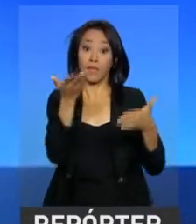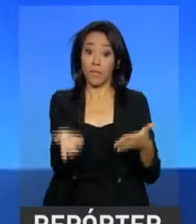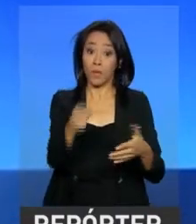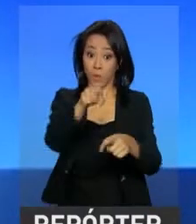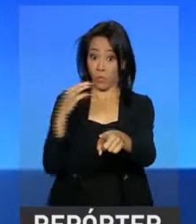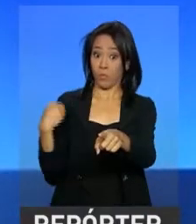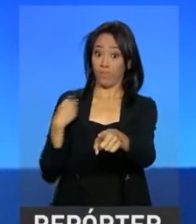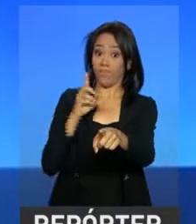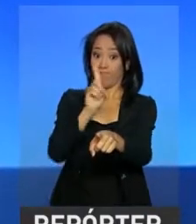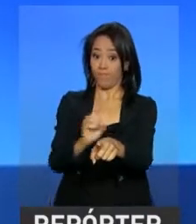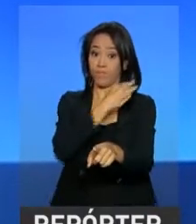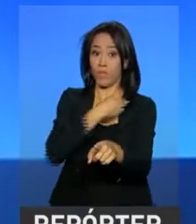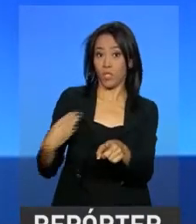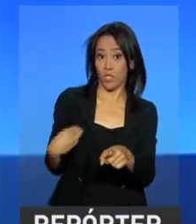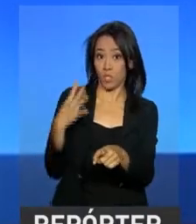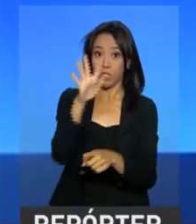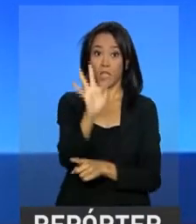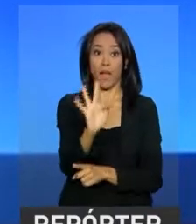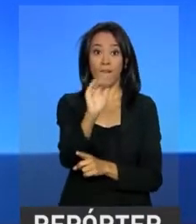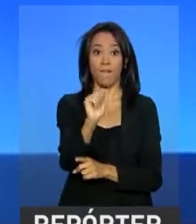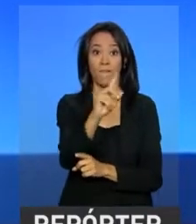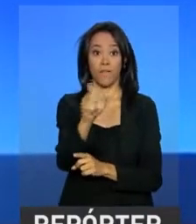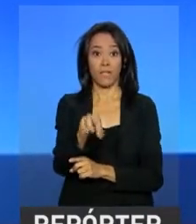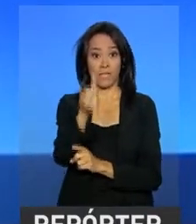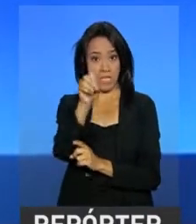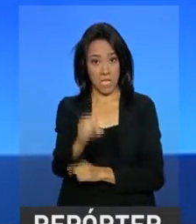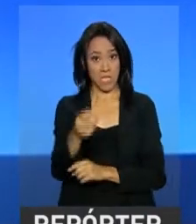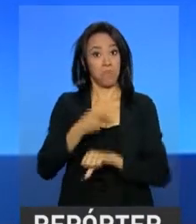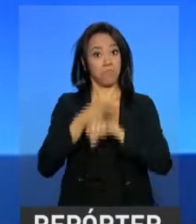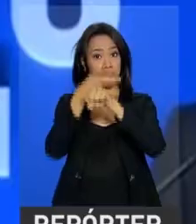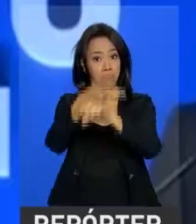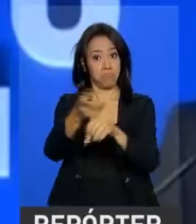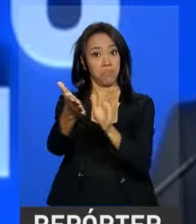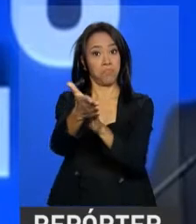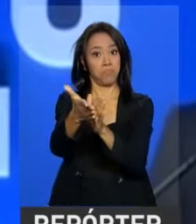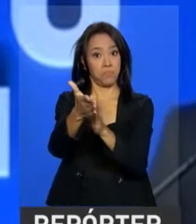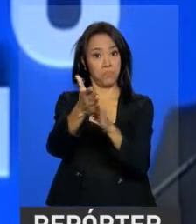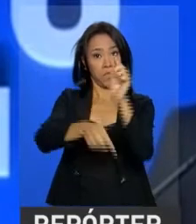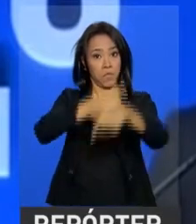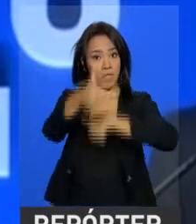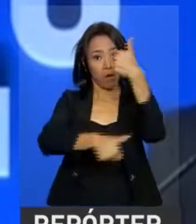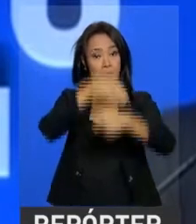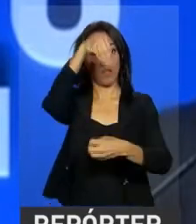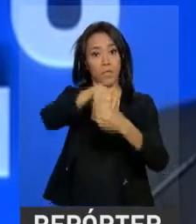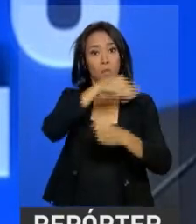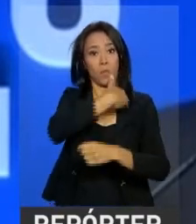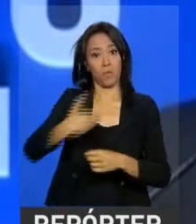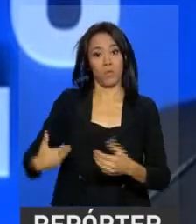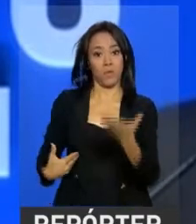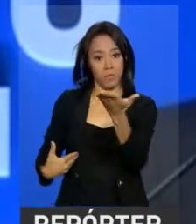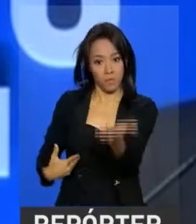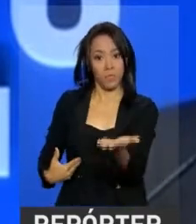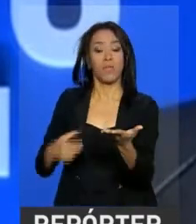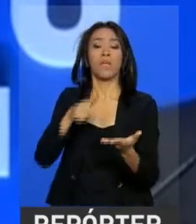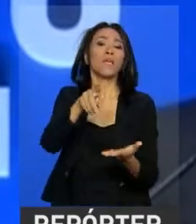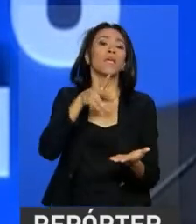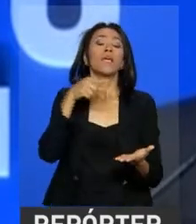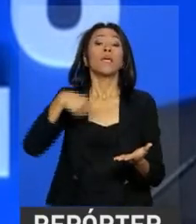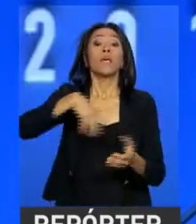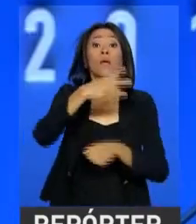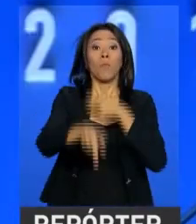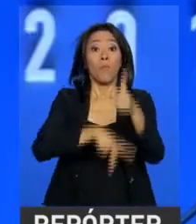Henrique Meirelles, recebeu o prêmio de destaque do setor público e afirmou que a população deseja um Estado